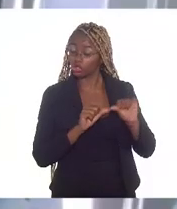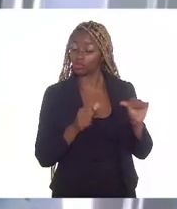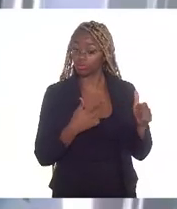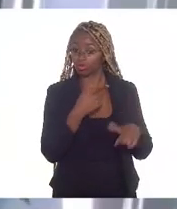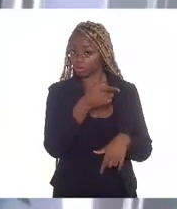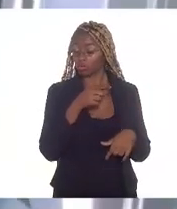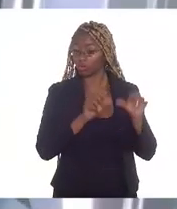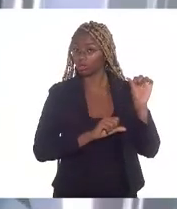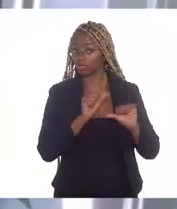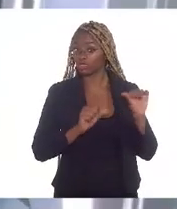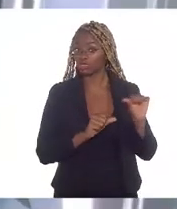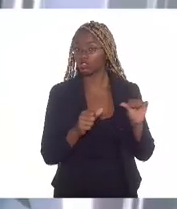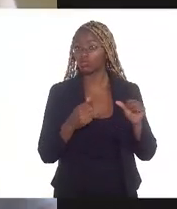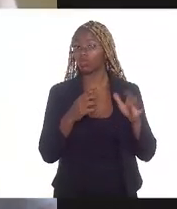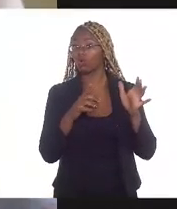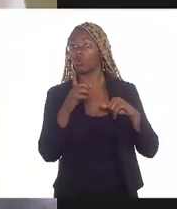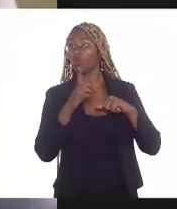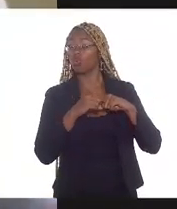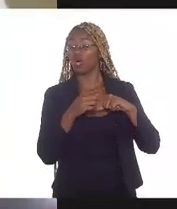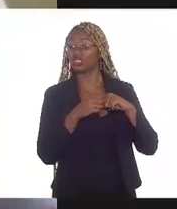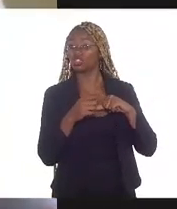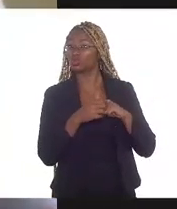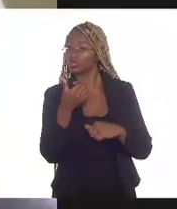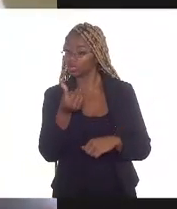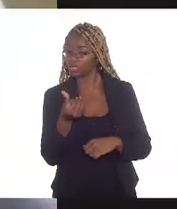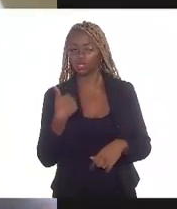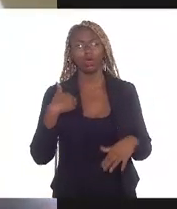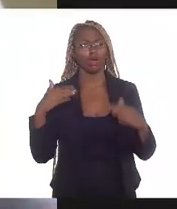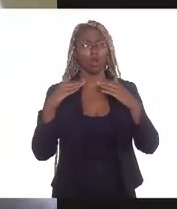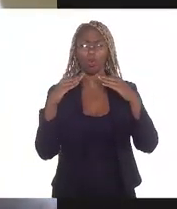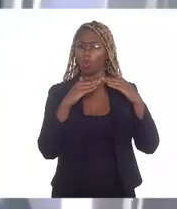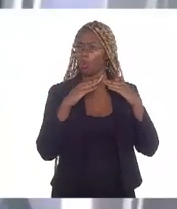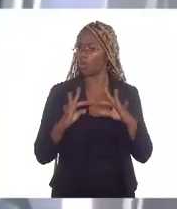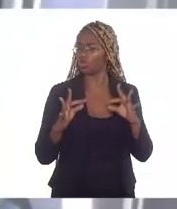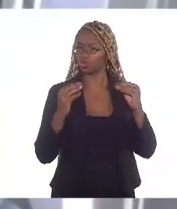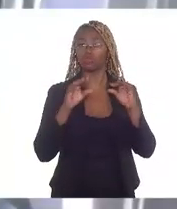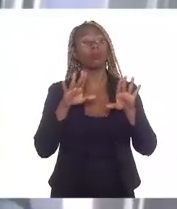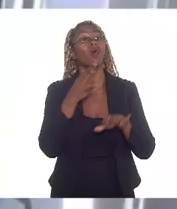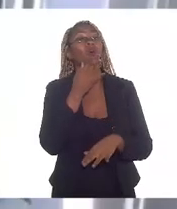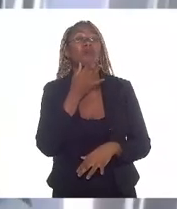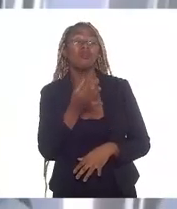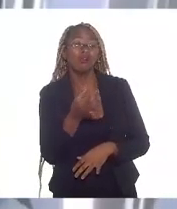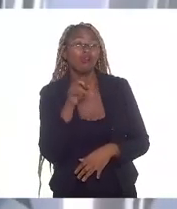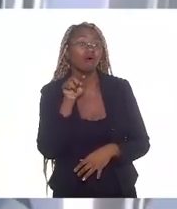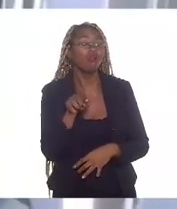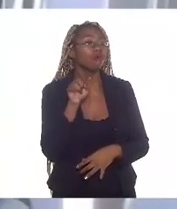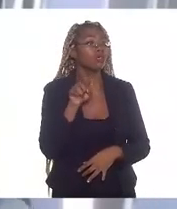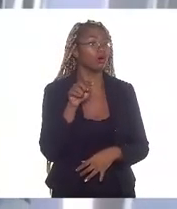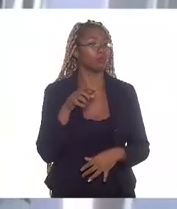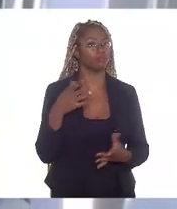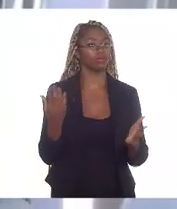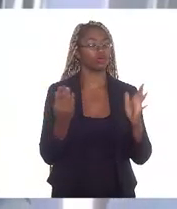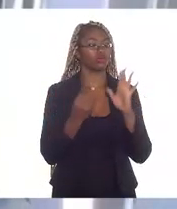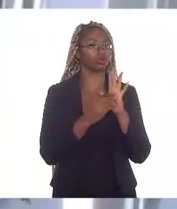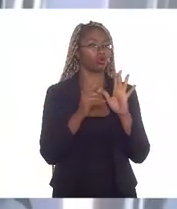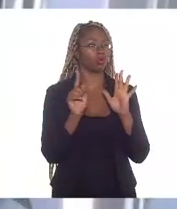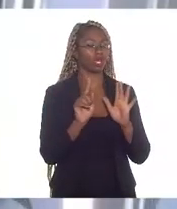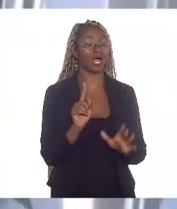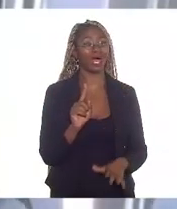altera o artigo 6º. Eu concordo com tudo, mas queria fazer uma sugestão. Em vez de colocar o